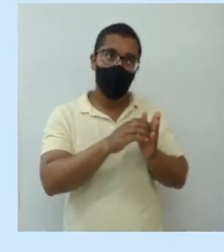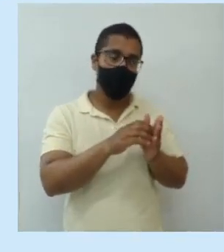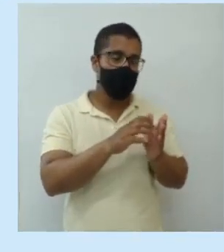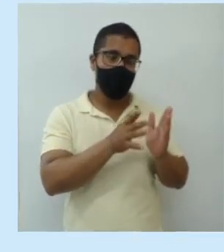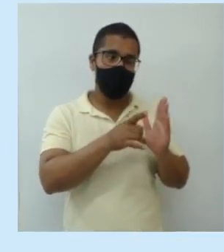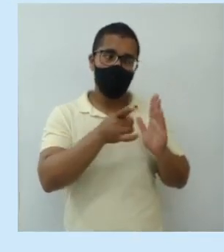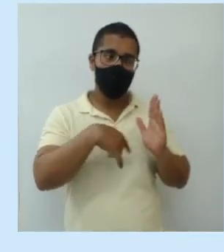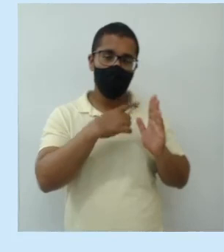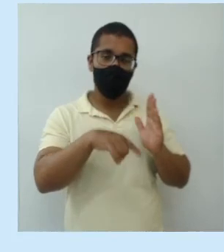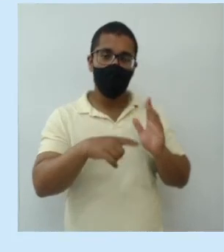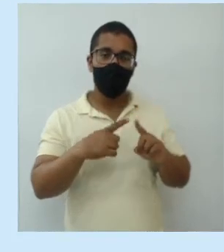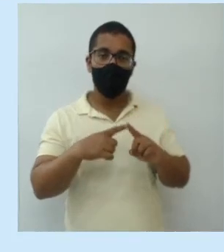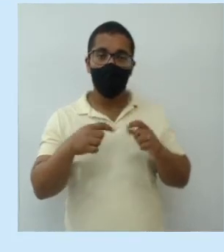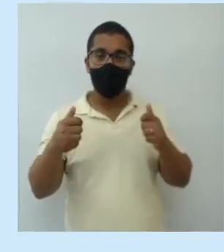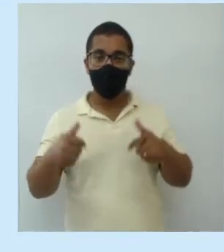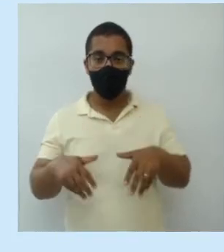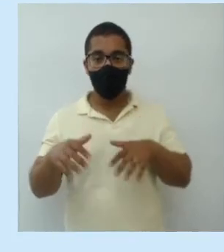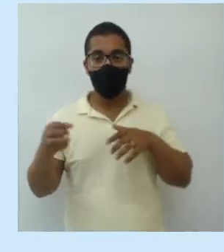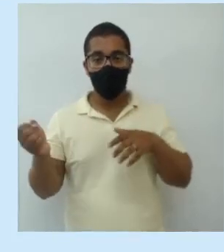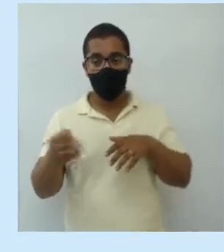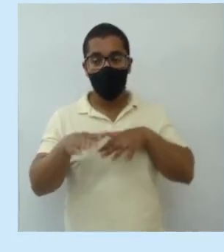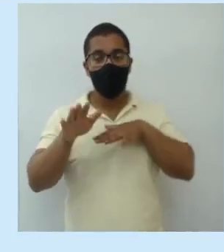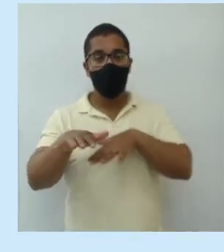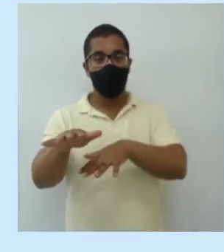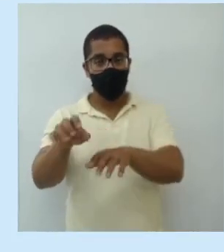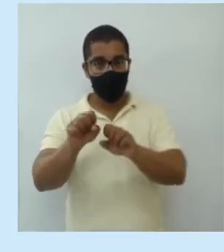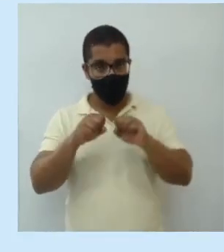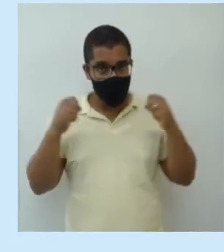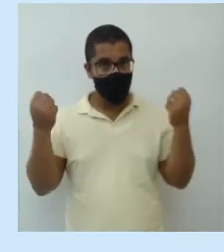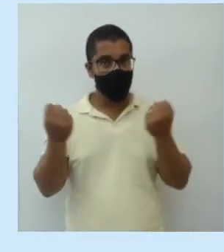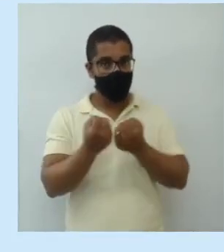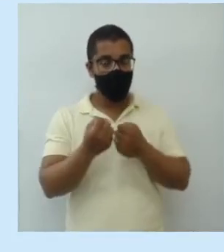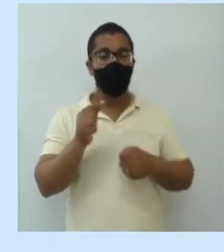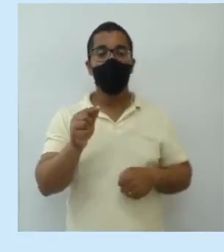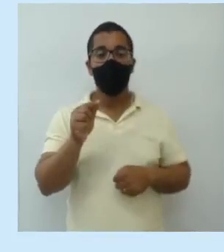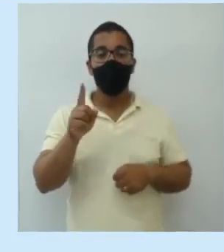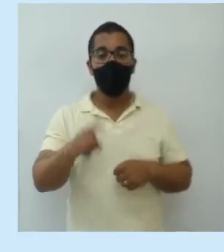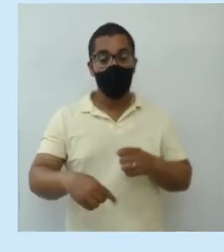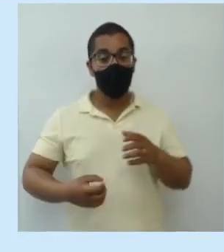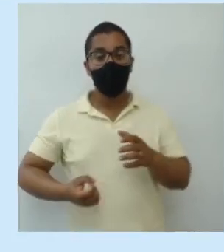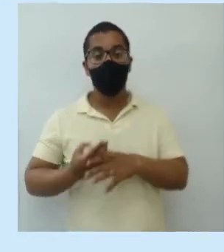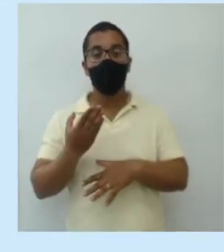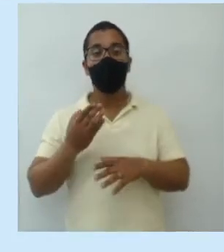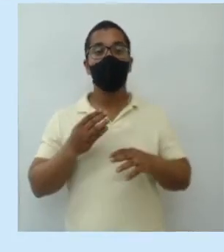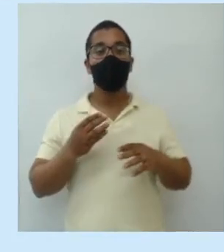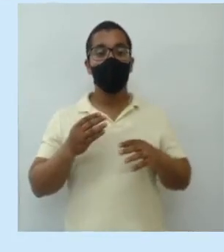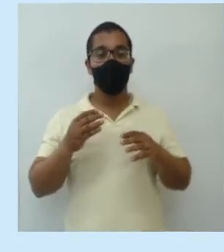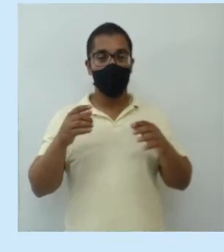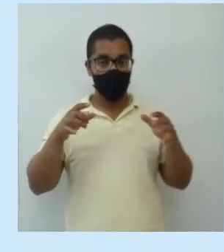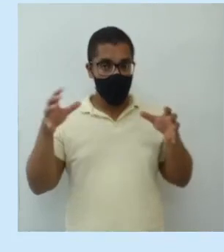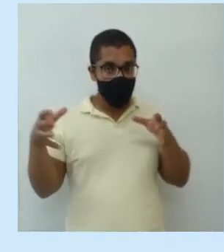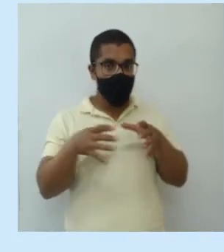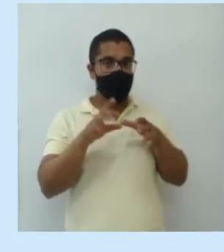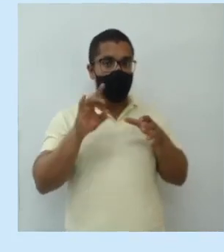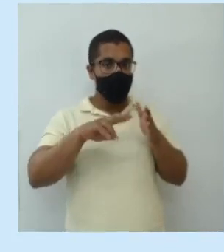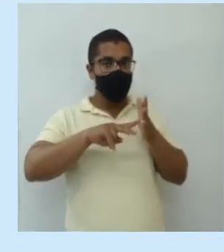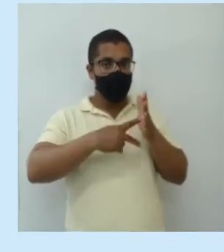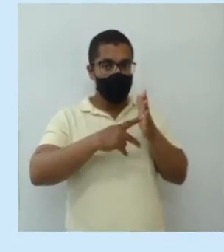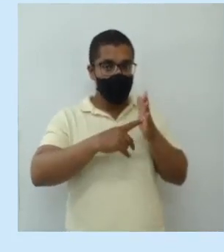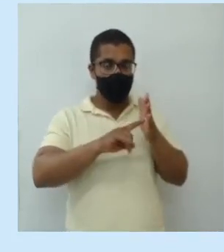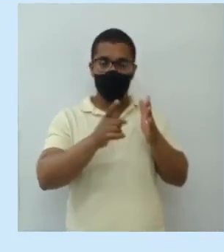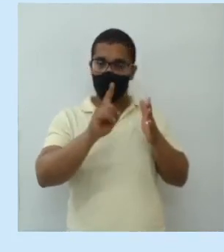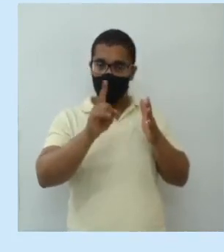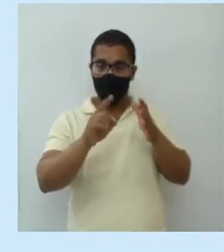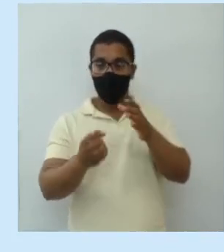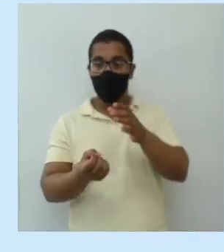porque se eu falo em novos movimentos sociais, são movimentos que nasceram fora desse mundo sindical,